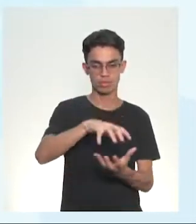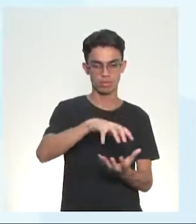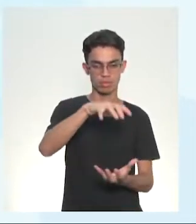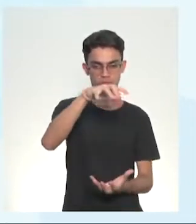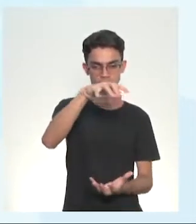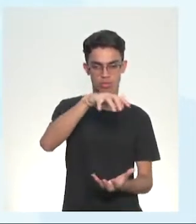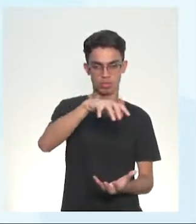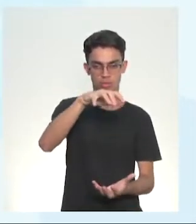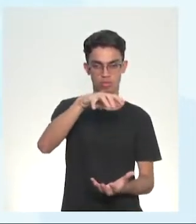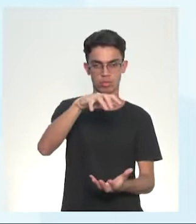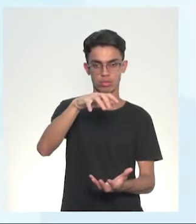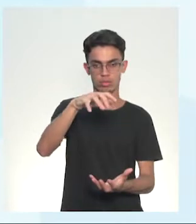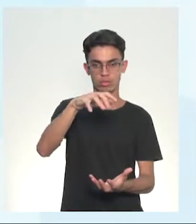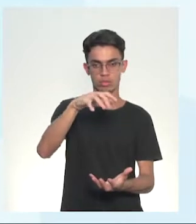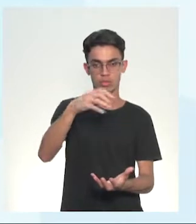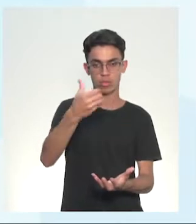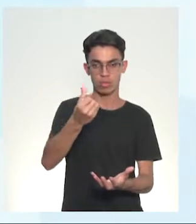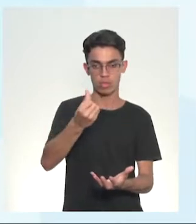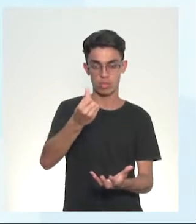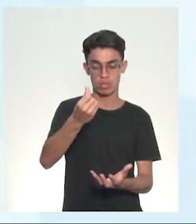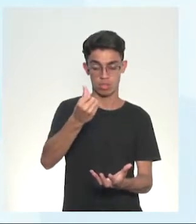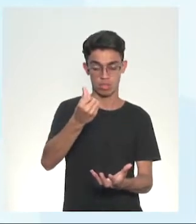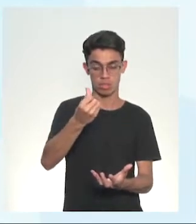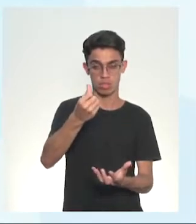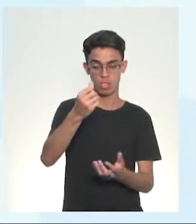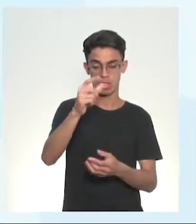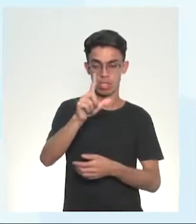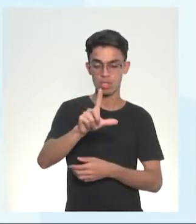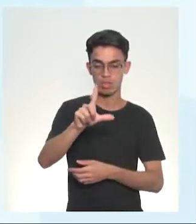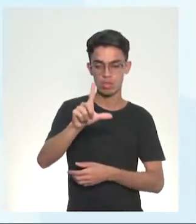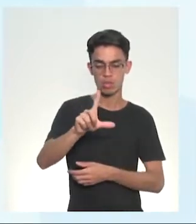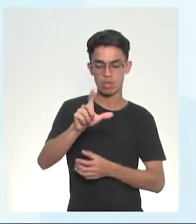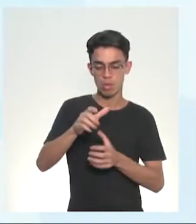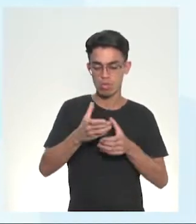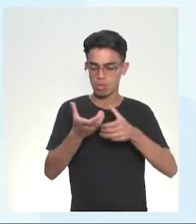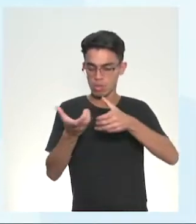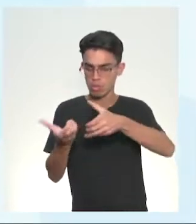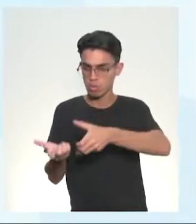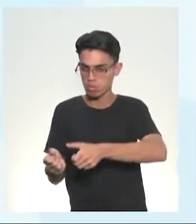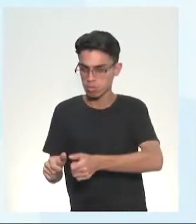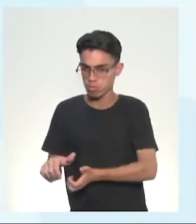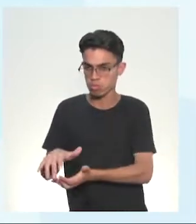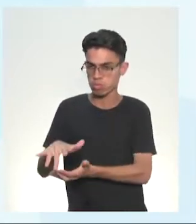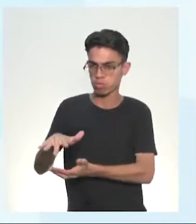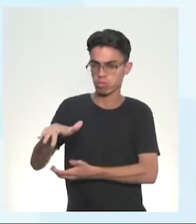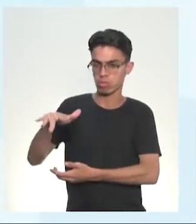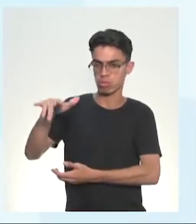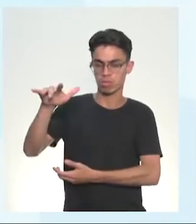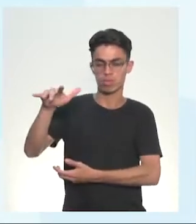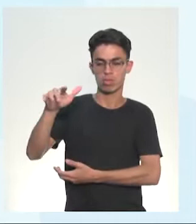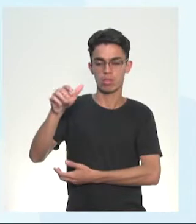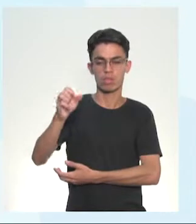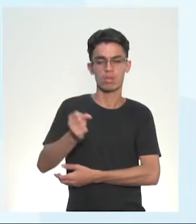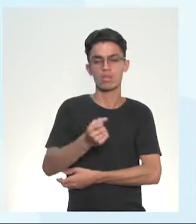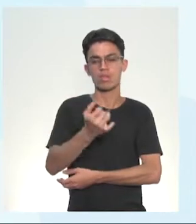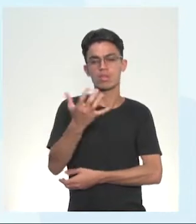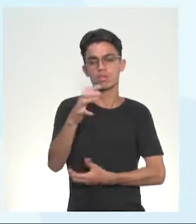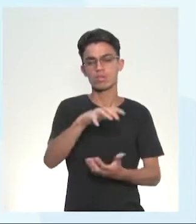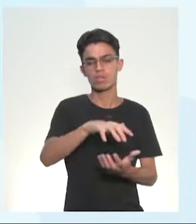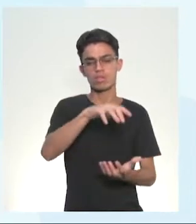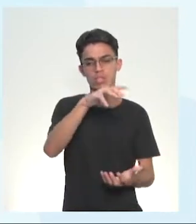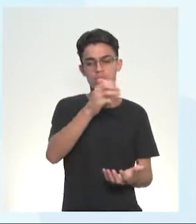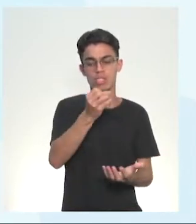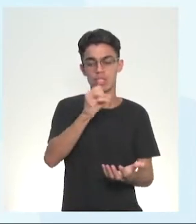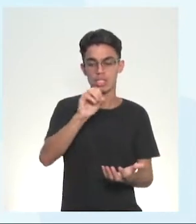6 litros enche um tanque. Agora, quantos recipientes você vai precisar se for 3 litros